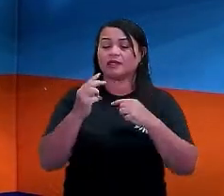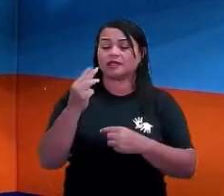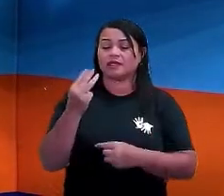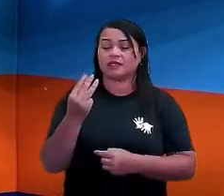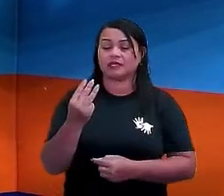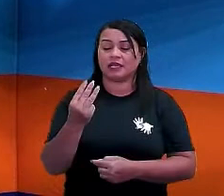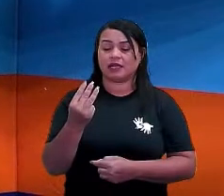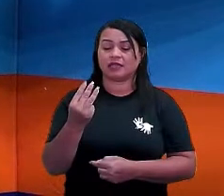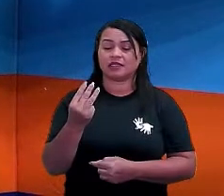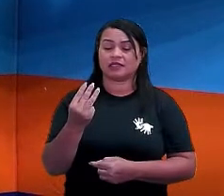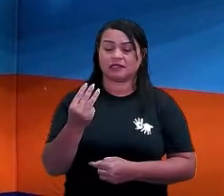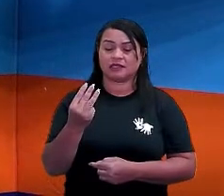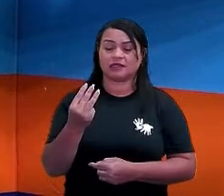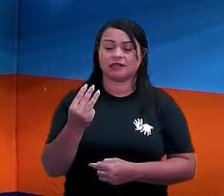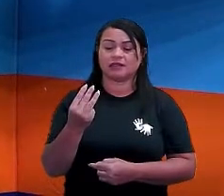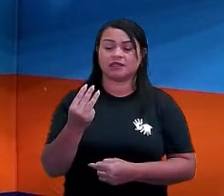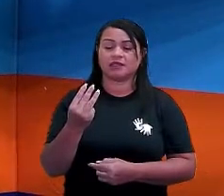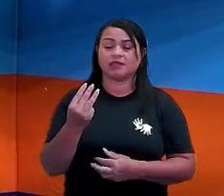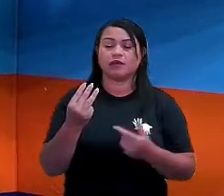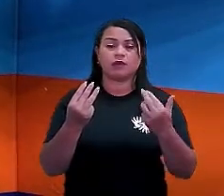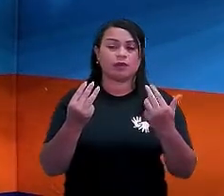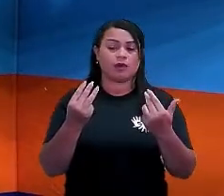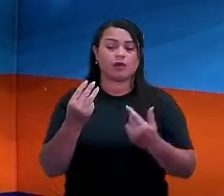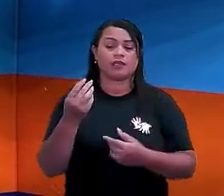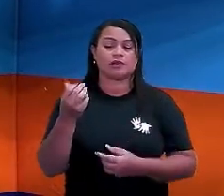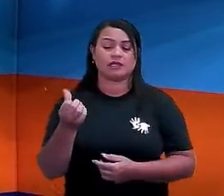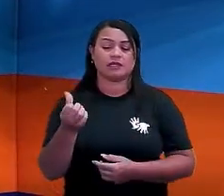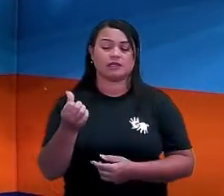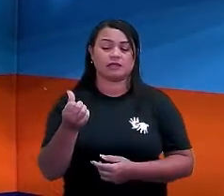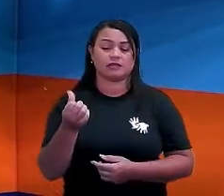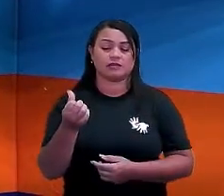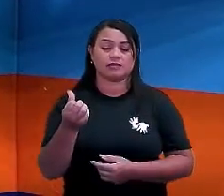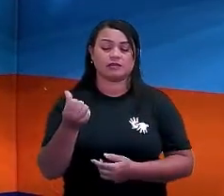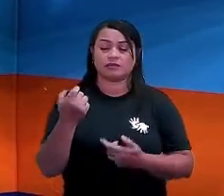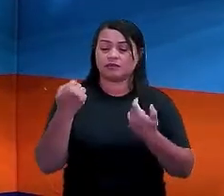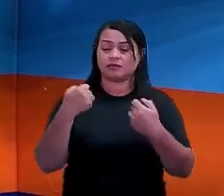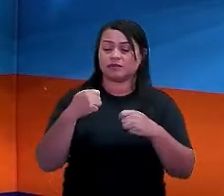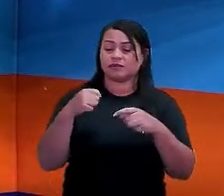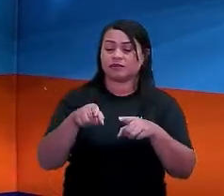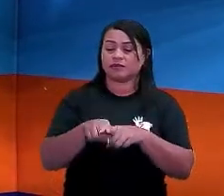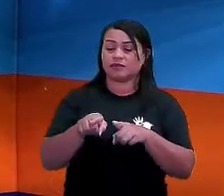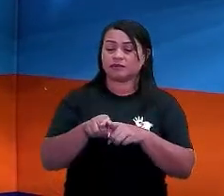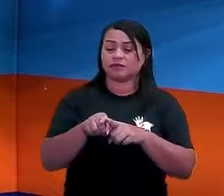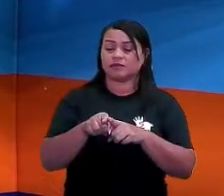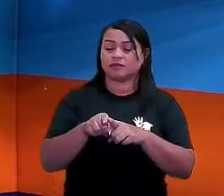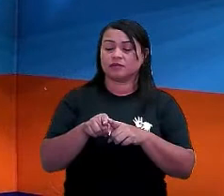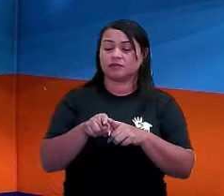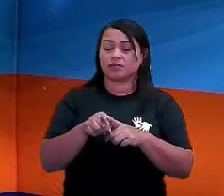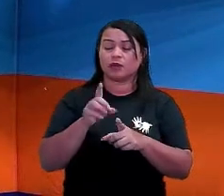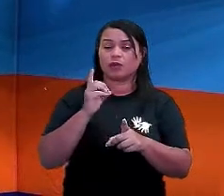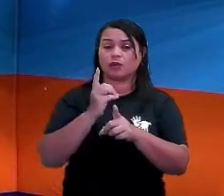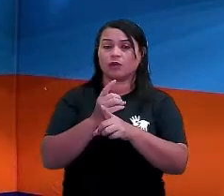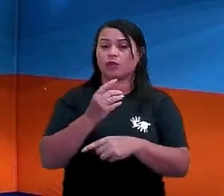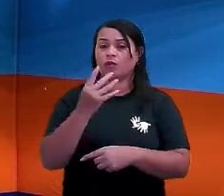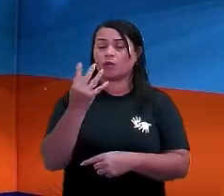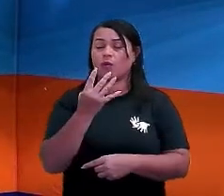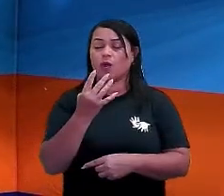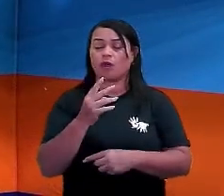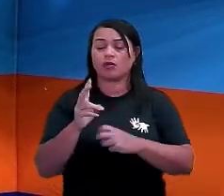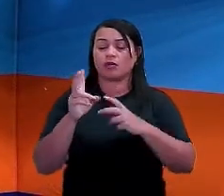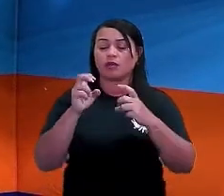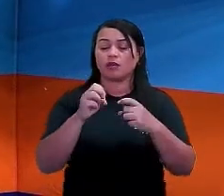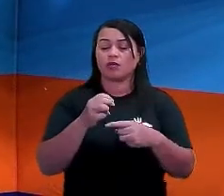que é a posição dele. Então, deu 6. E eu precisei aqui, para descobrir o termo 4, do